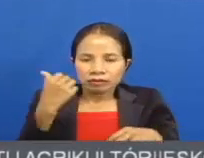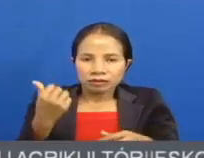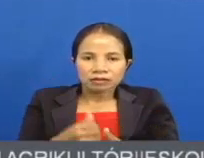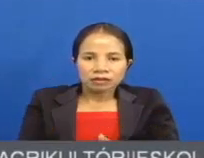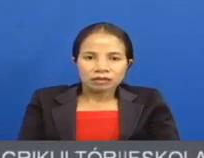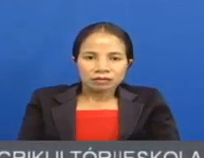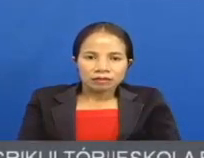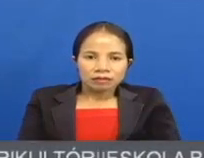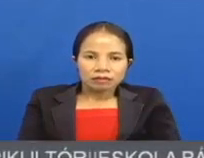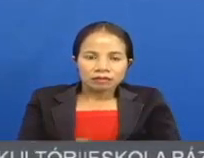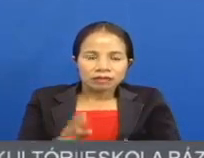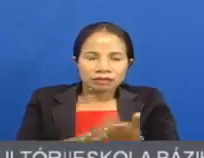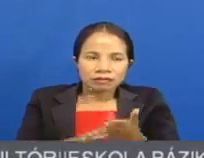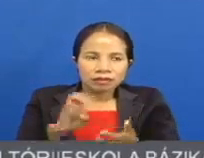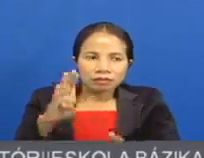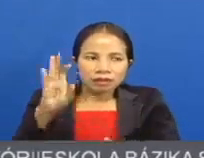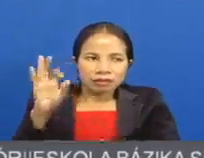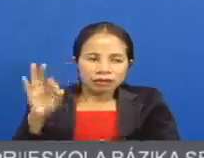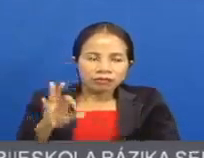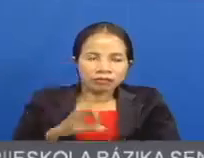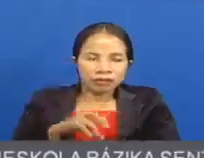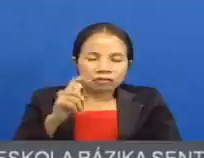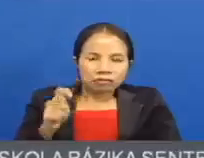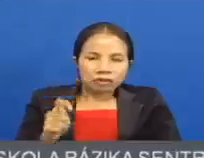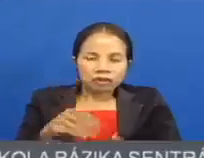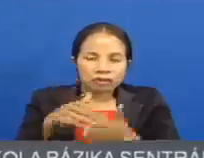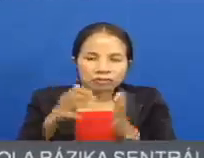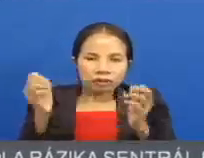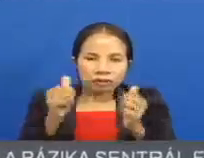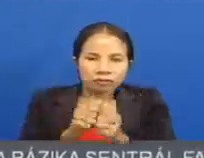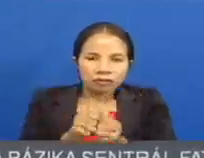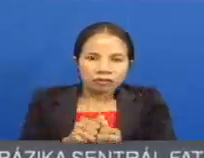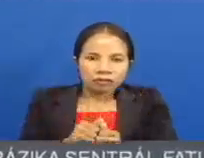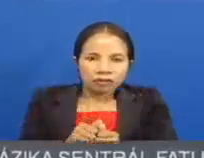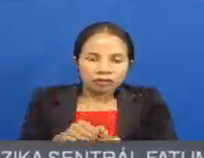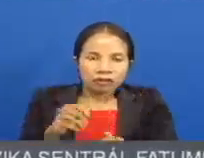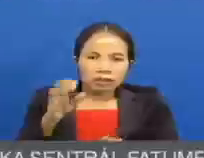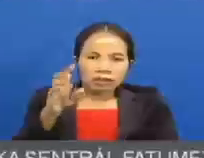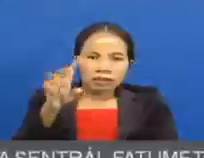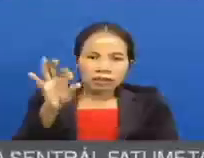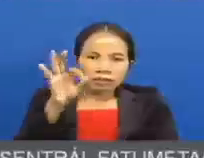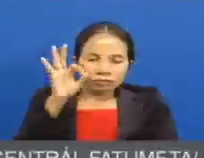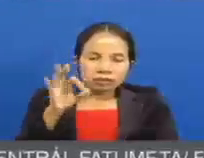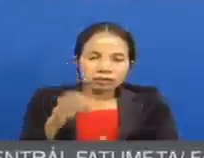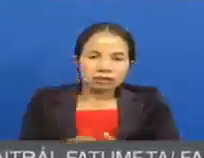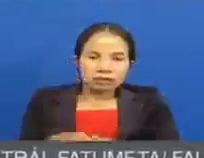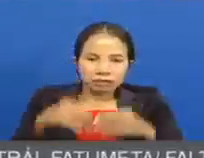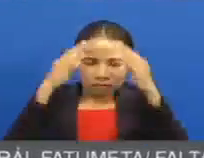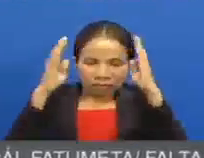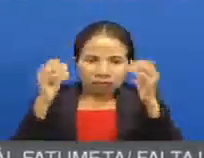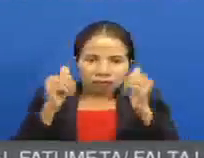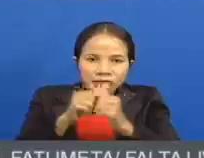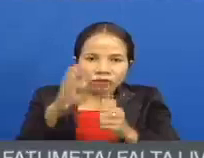selo. Escola Básica Central Fatumbeta, o total estudante, Hamutuk, Nain Atusia Racing, no